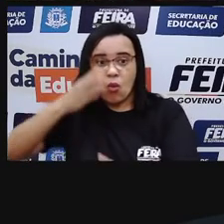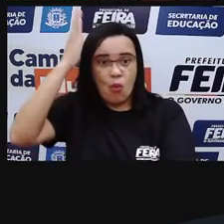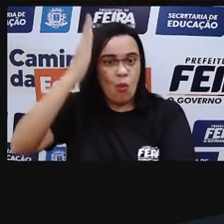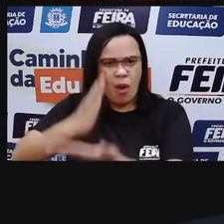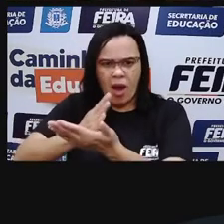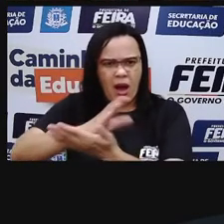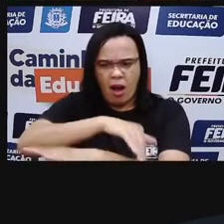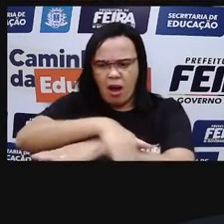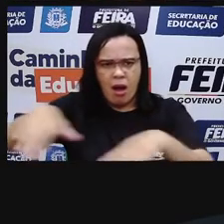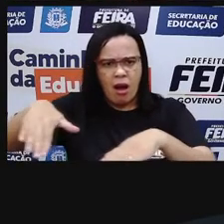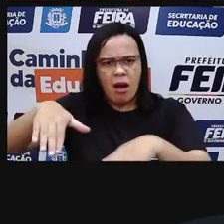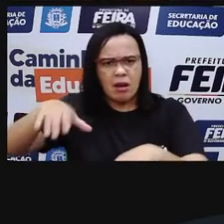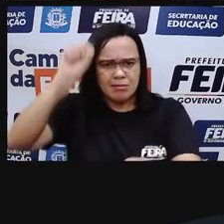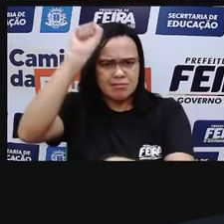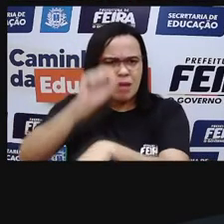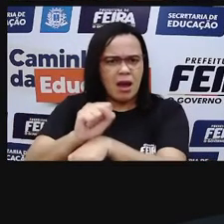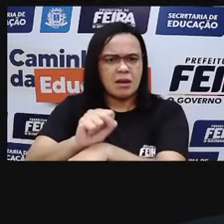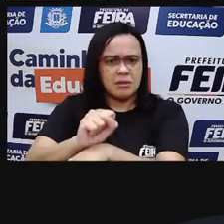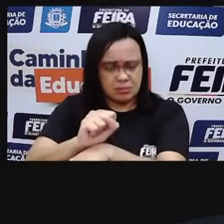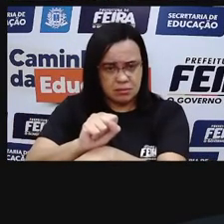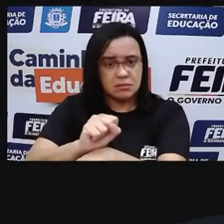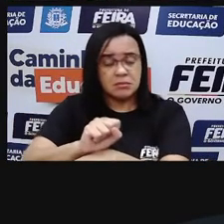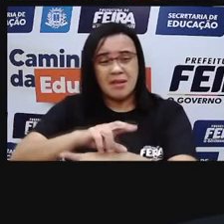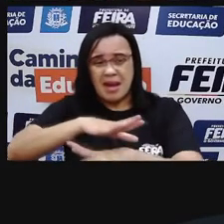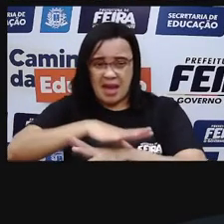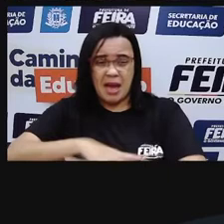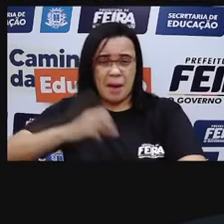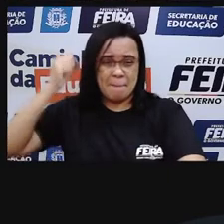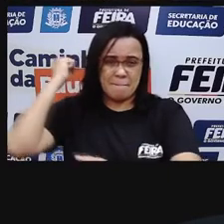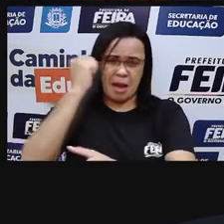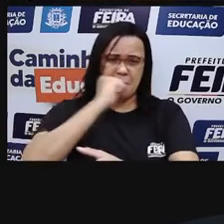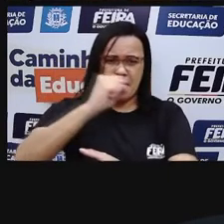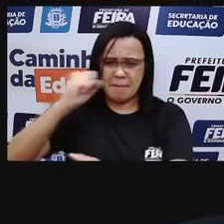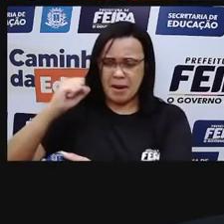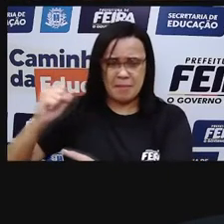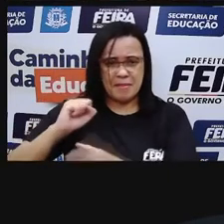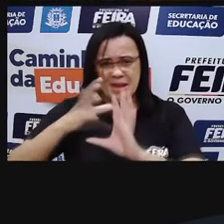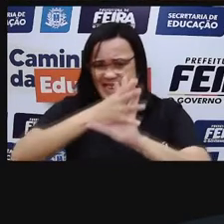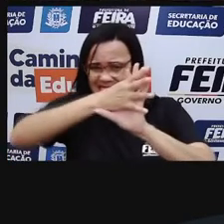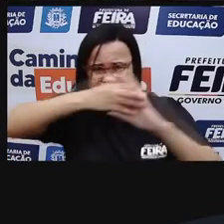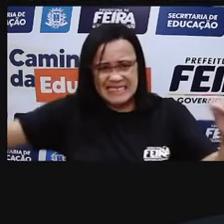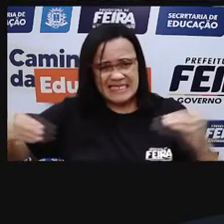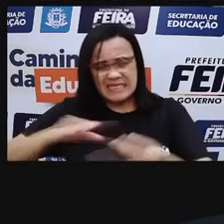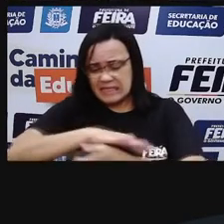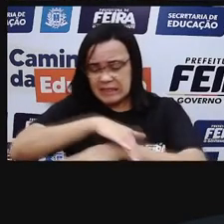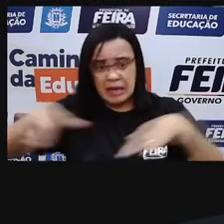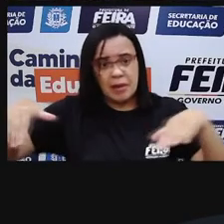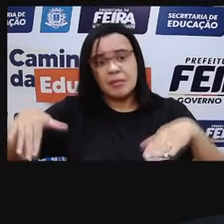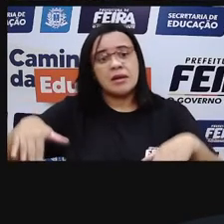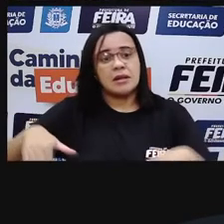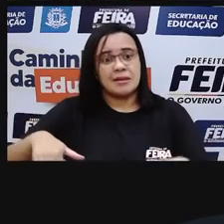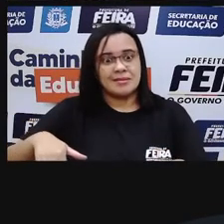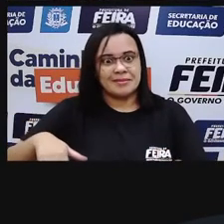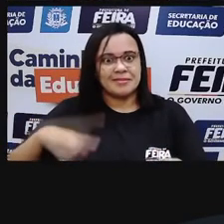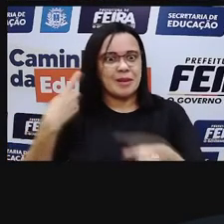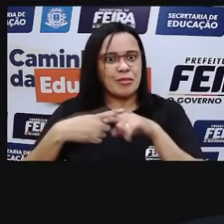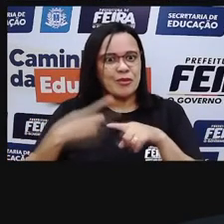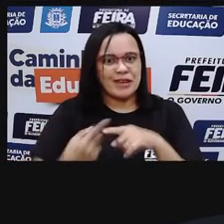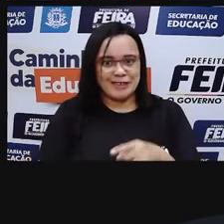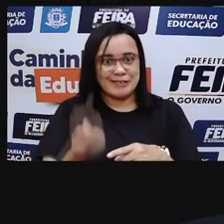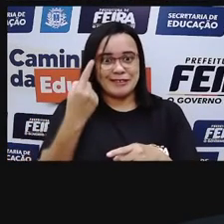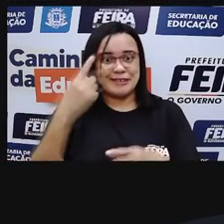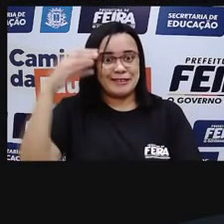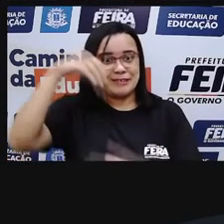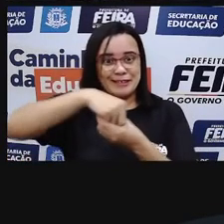parar, para inclusive matar, destruir esse ser estranho ao nosso corpo.